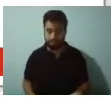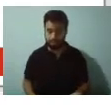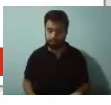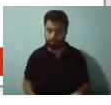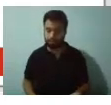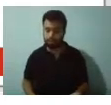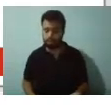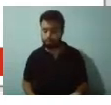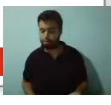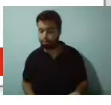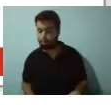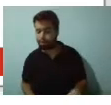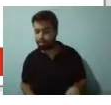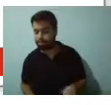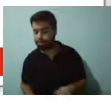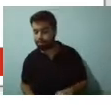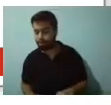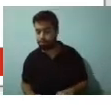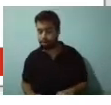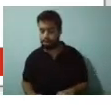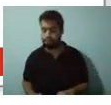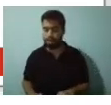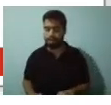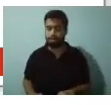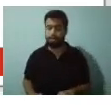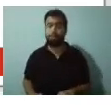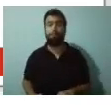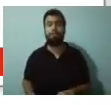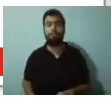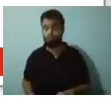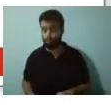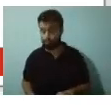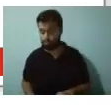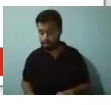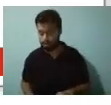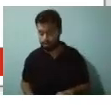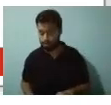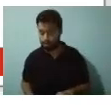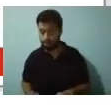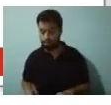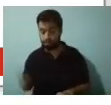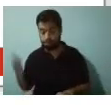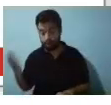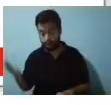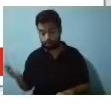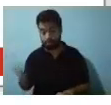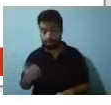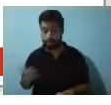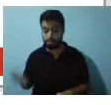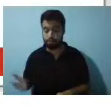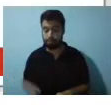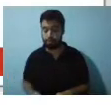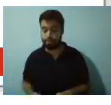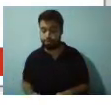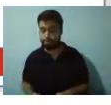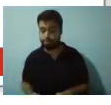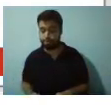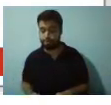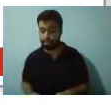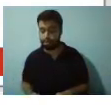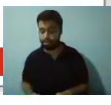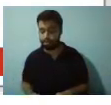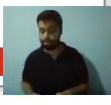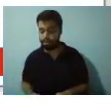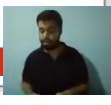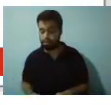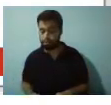limites identitários foram testados pelos meios de comunicação em massa, como rádio e cinema, e de conflito. Rádio, cinema e de conflitos. A bipolarização